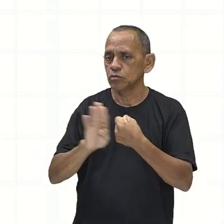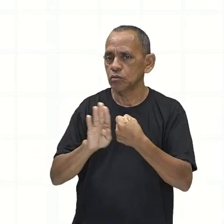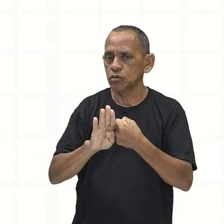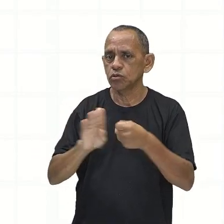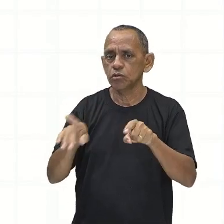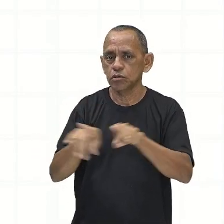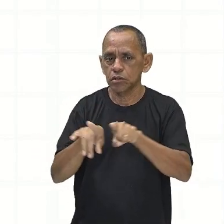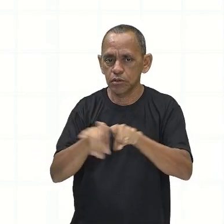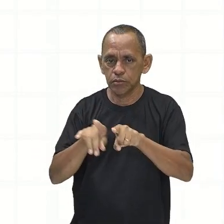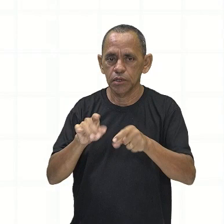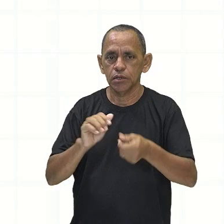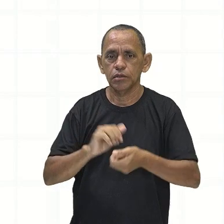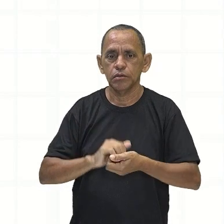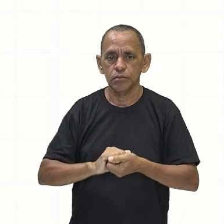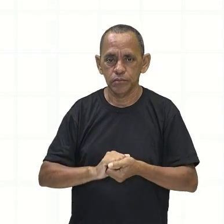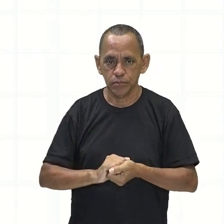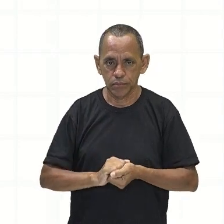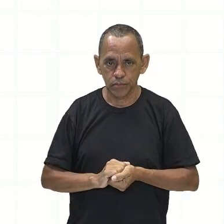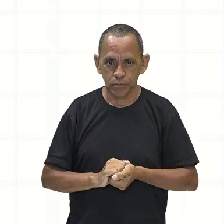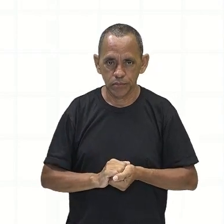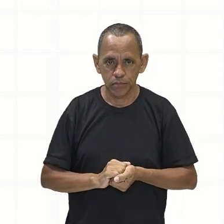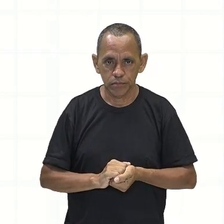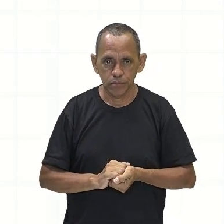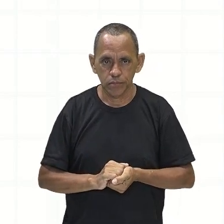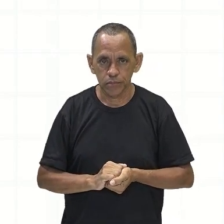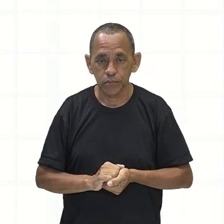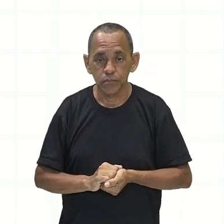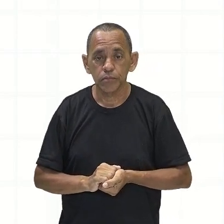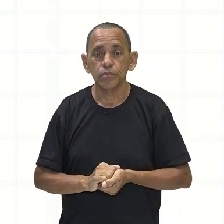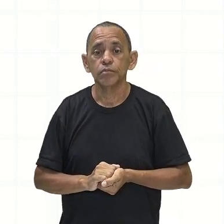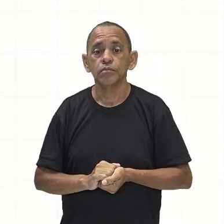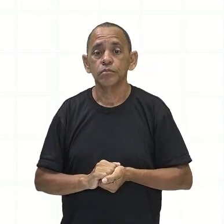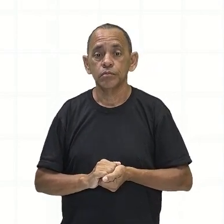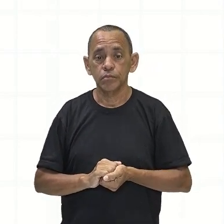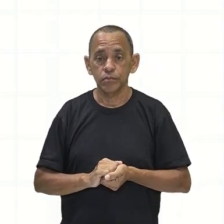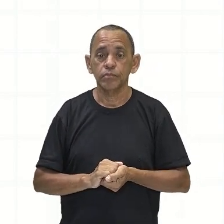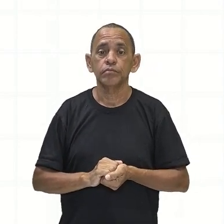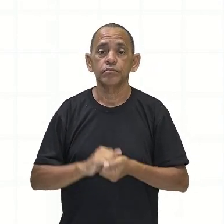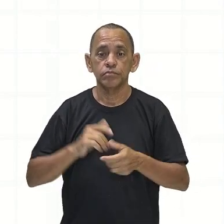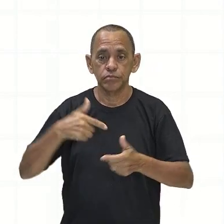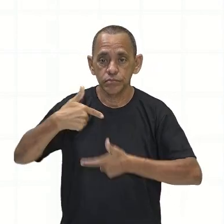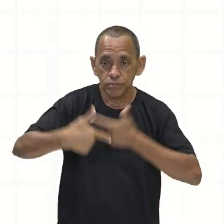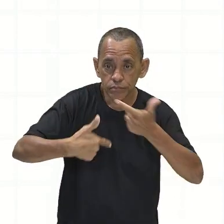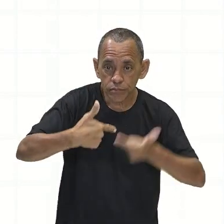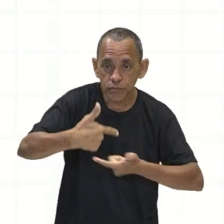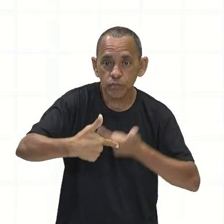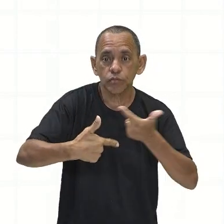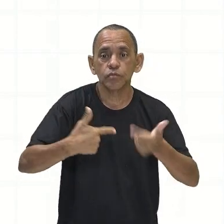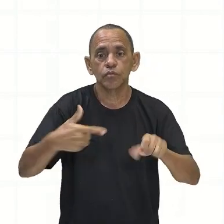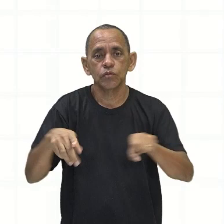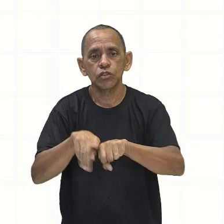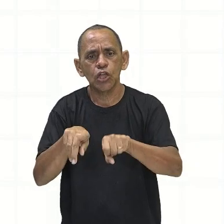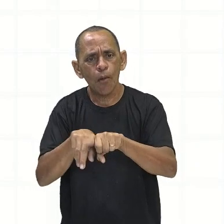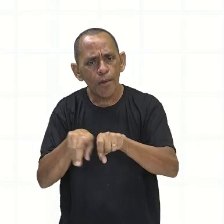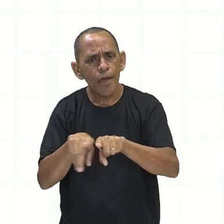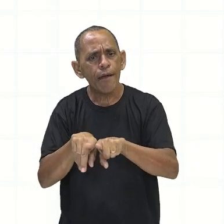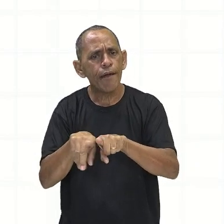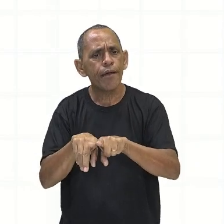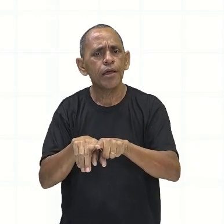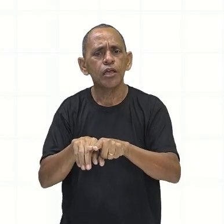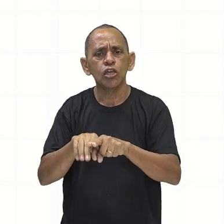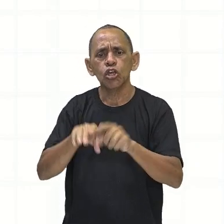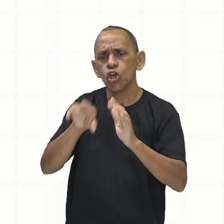eles aparecem também para substituir substantivos. Também é um dos trabalhos, como eu falei aqui no conceito